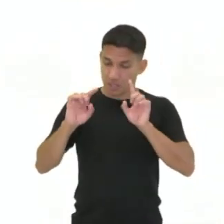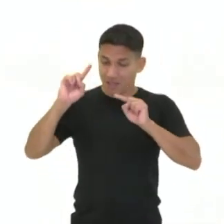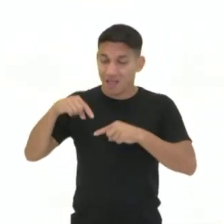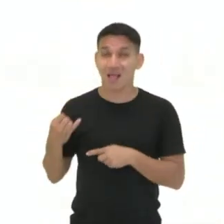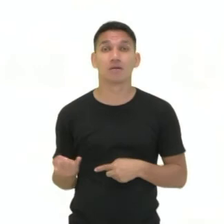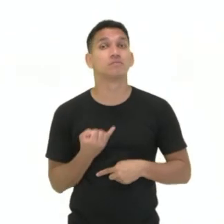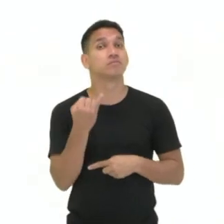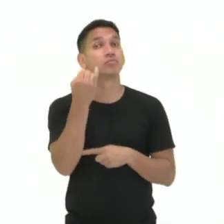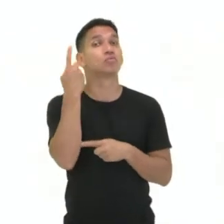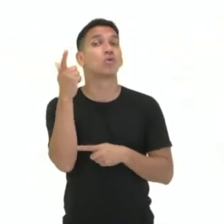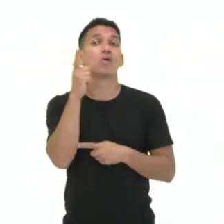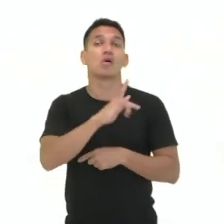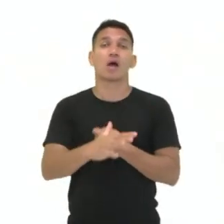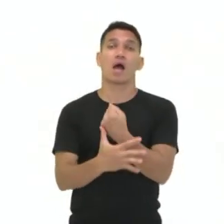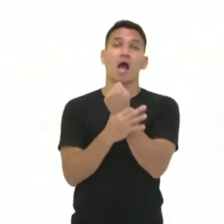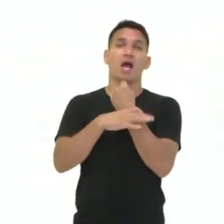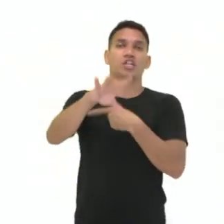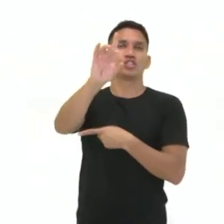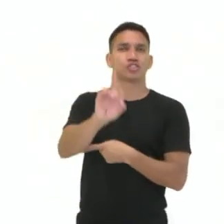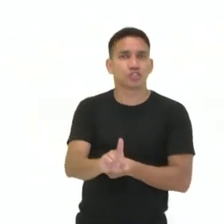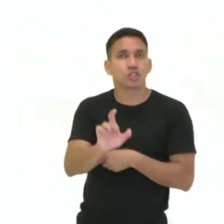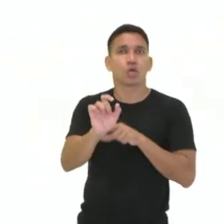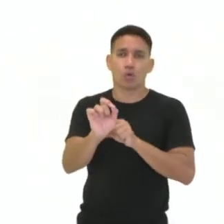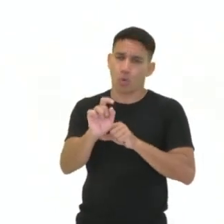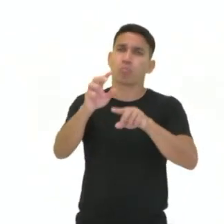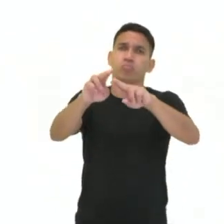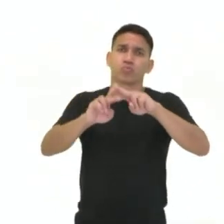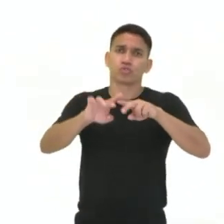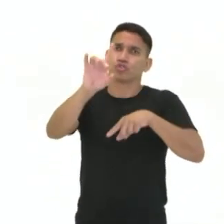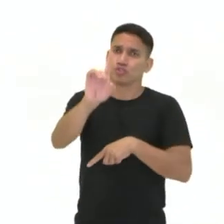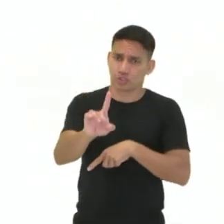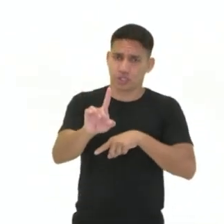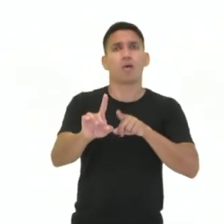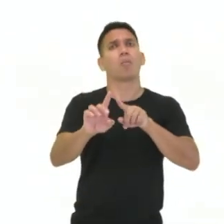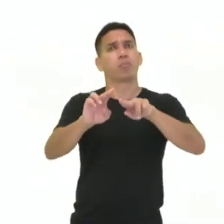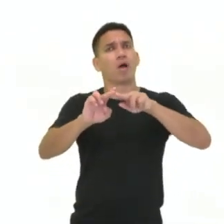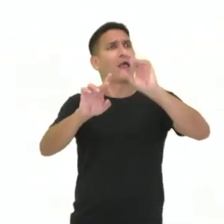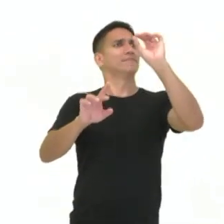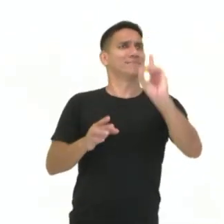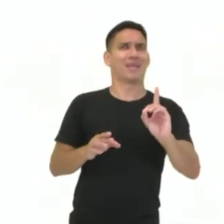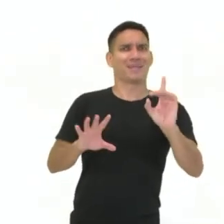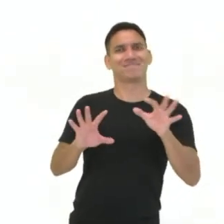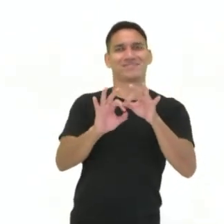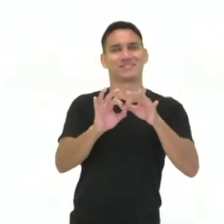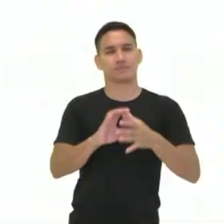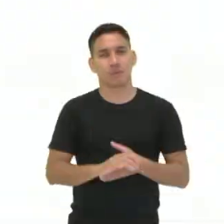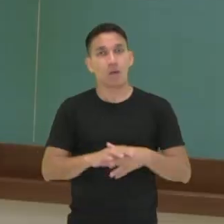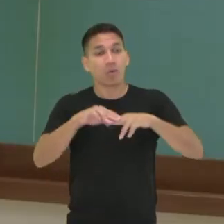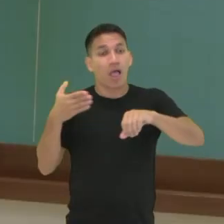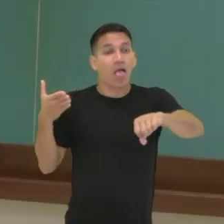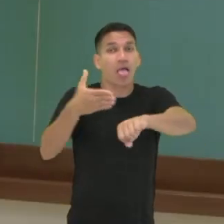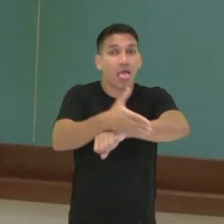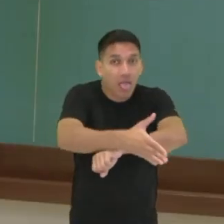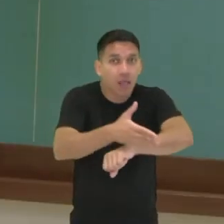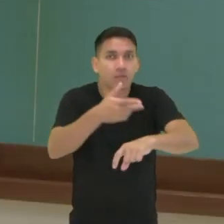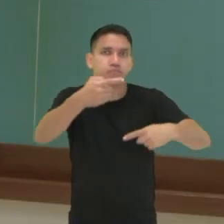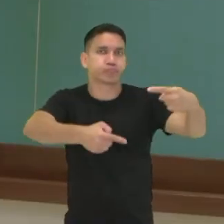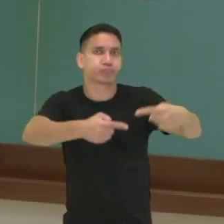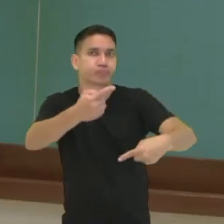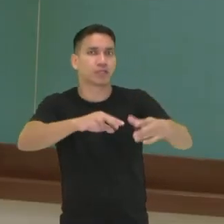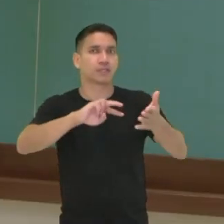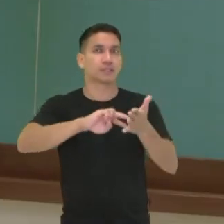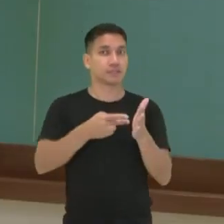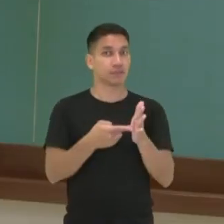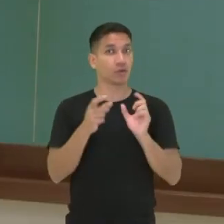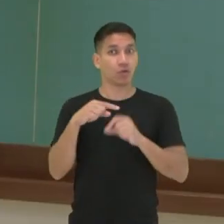para a garantia do direito a ter direitos, né? Então, participar da política é exigir que os